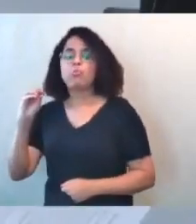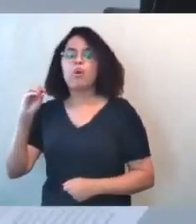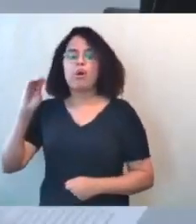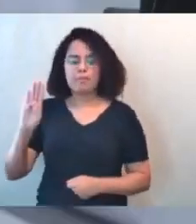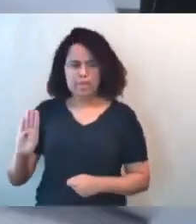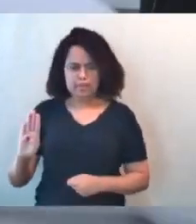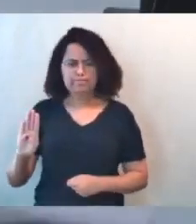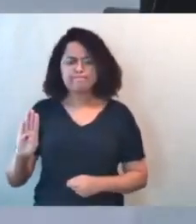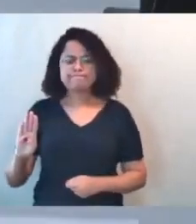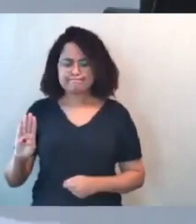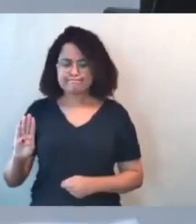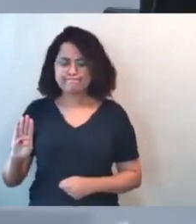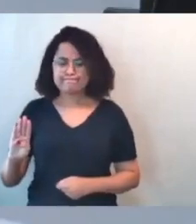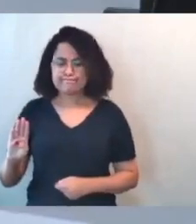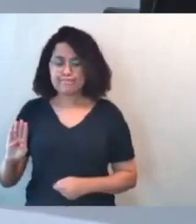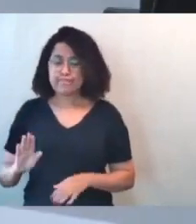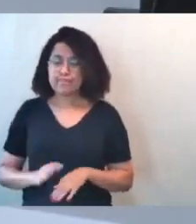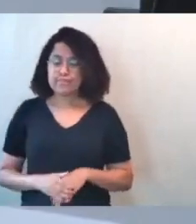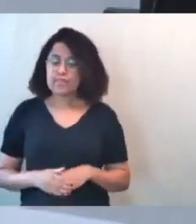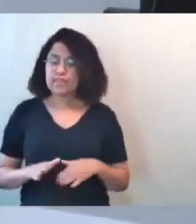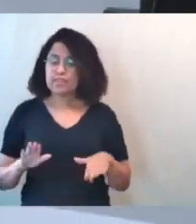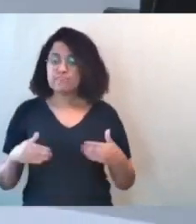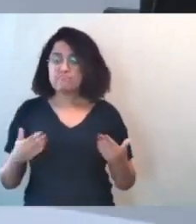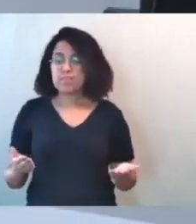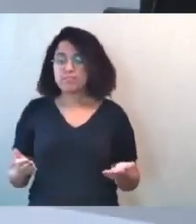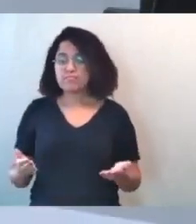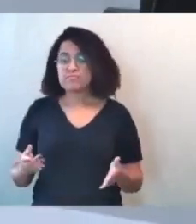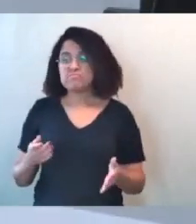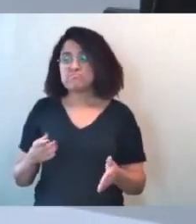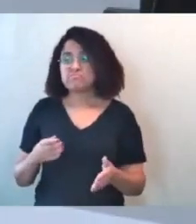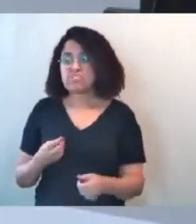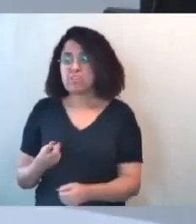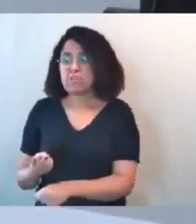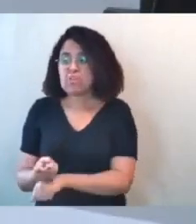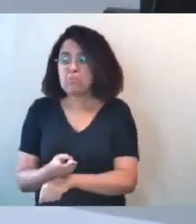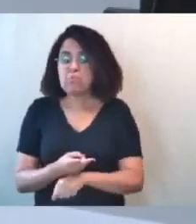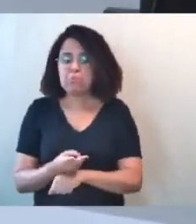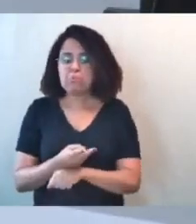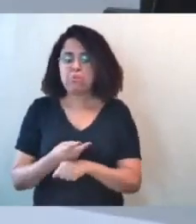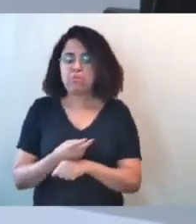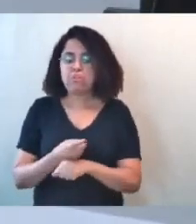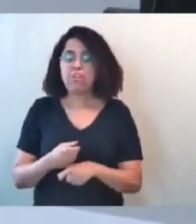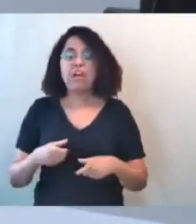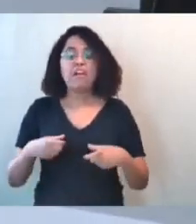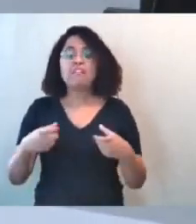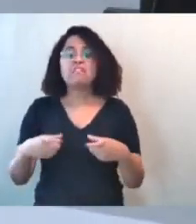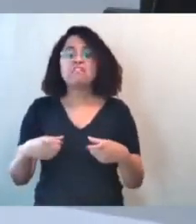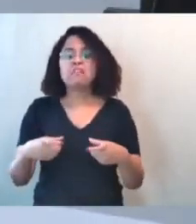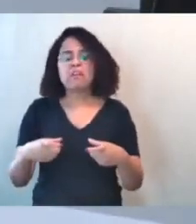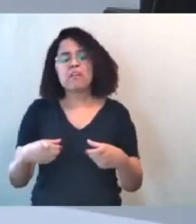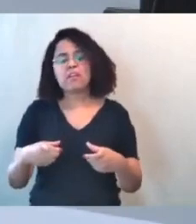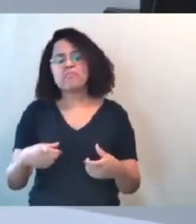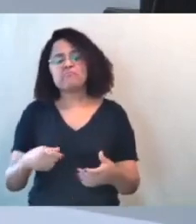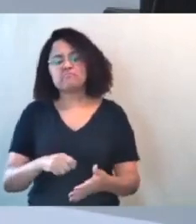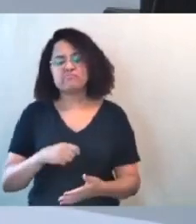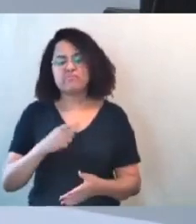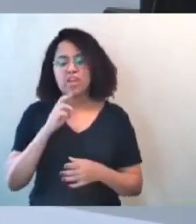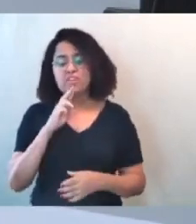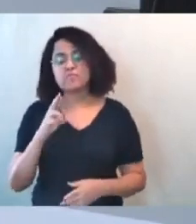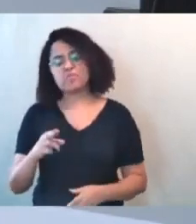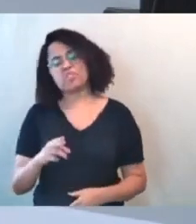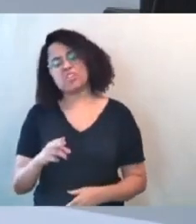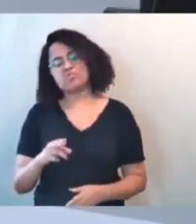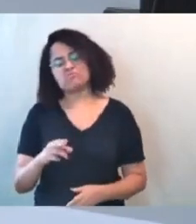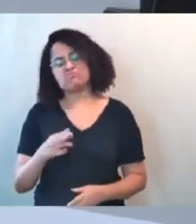Pois é, eu agora vou ter que ver quem vai responder isso para mim. 220 milhões de reais. Bem, quantas viagens ou quanto